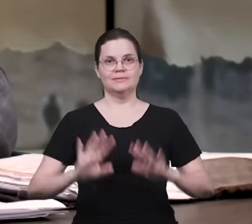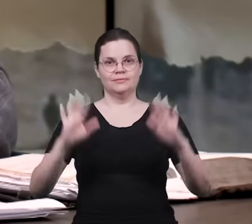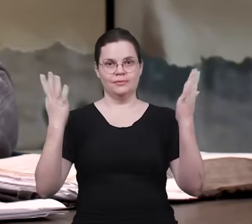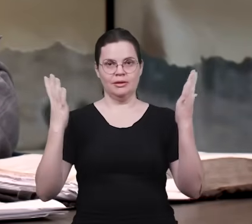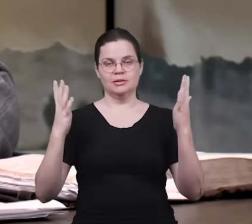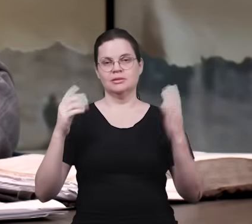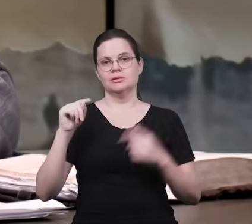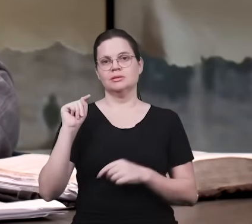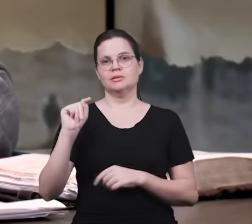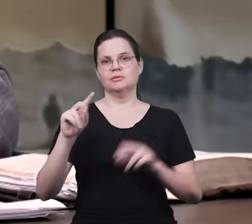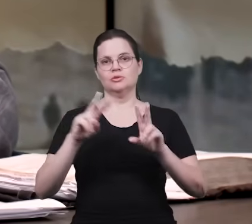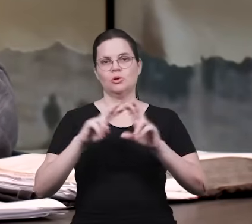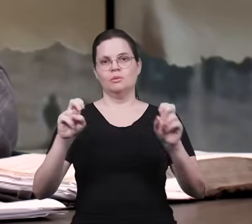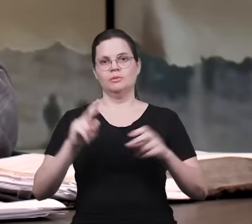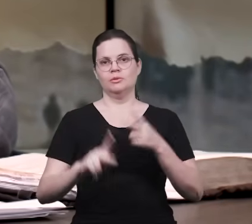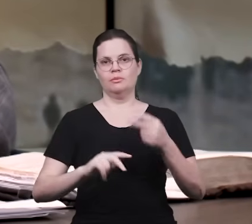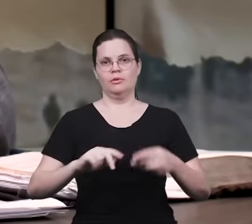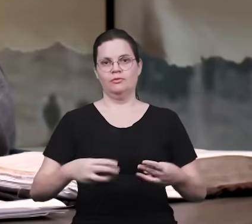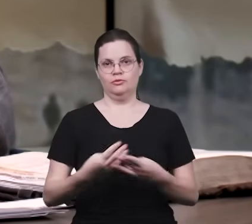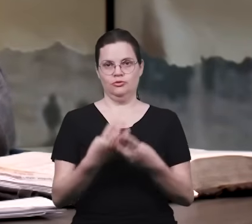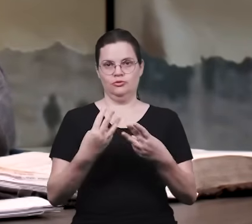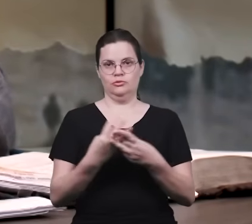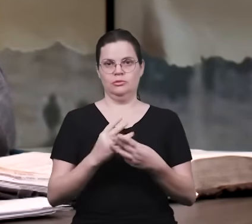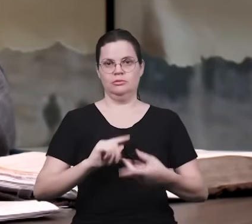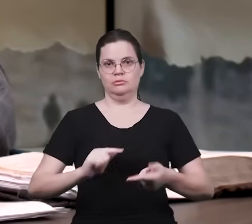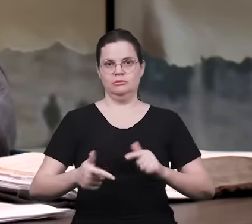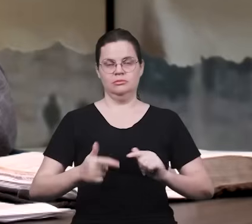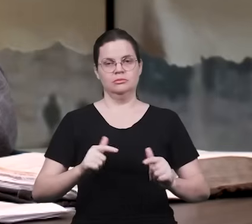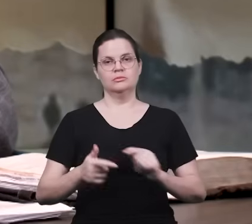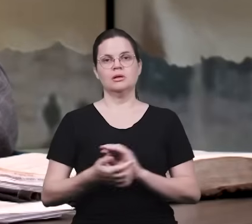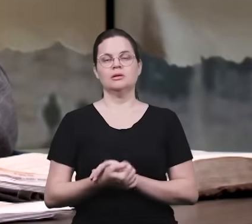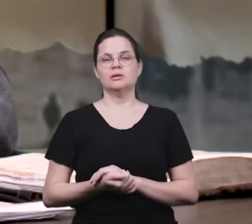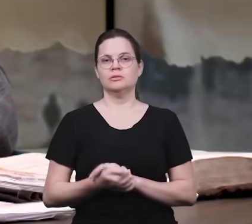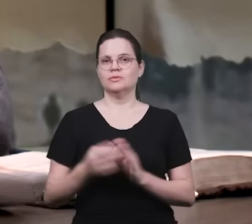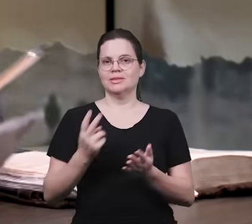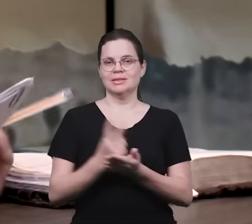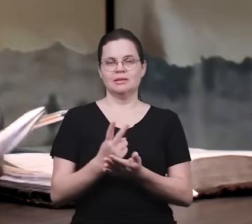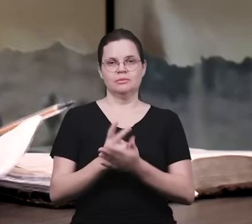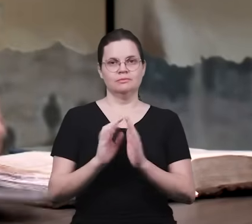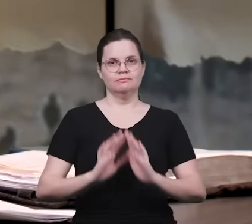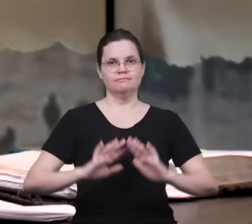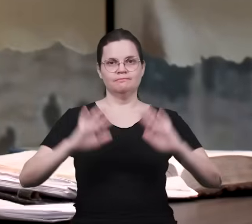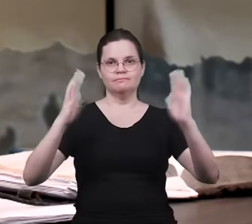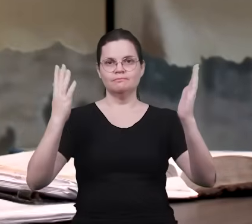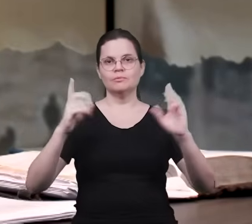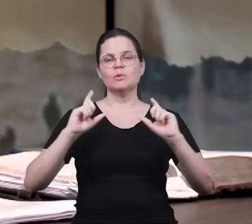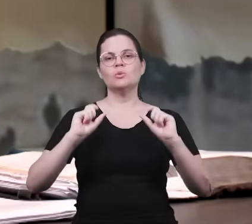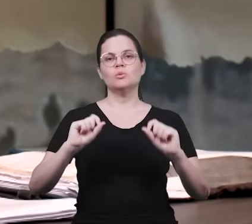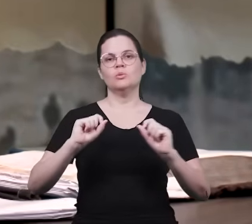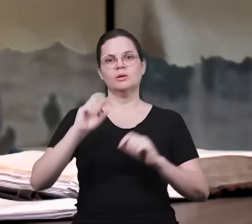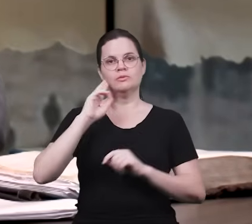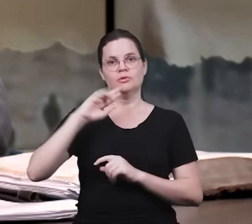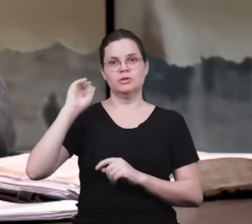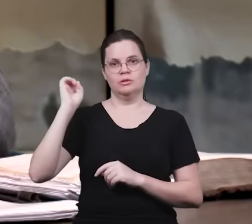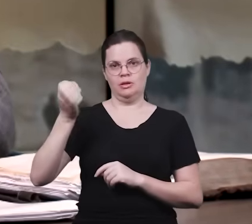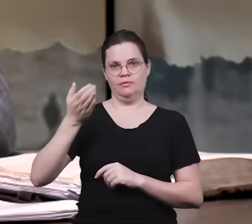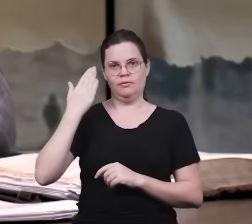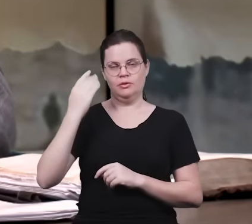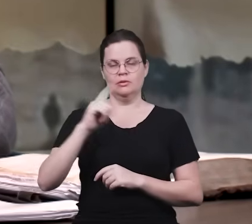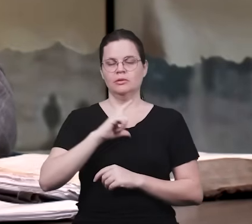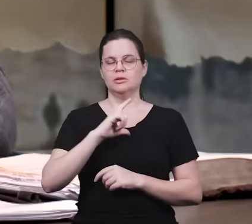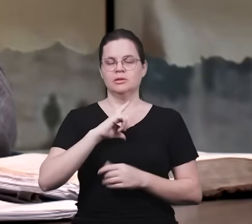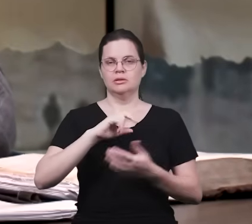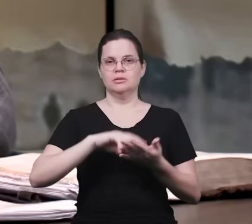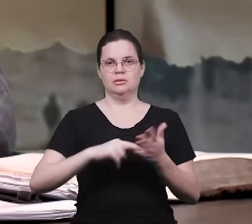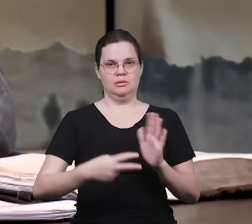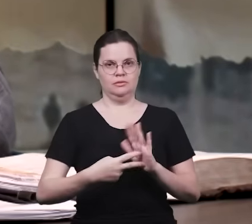festas que Israel festejava por uma revelação do Senhor, todas elas têm um significado. E essa festa